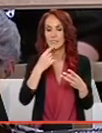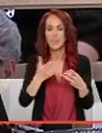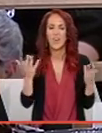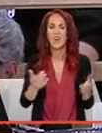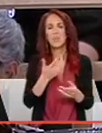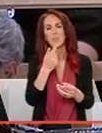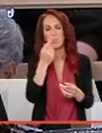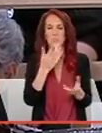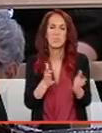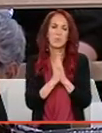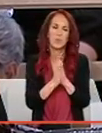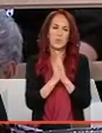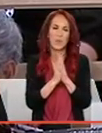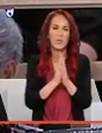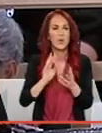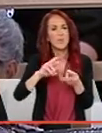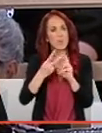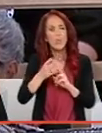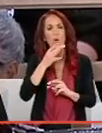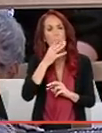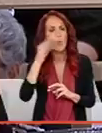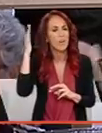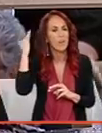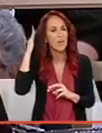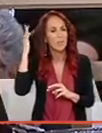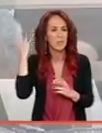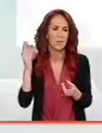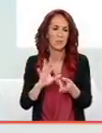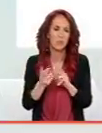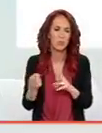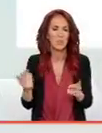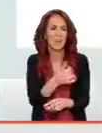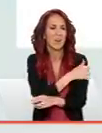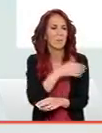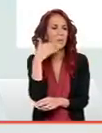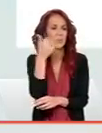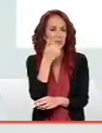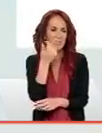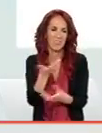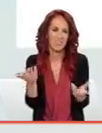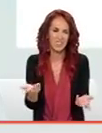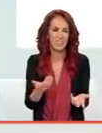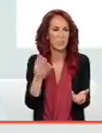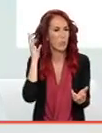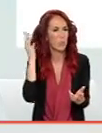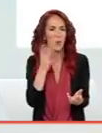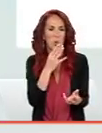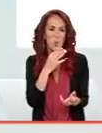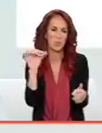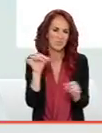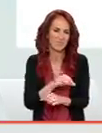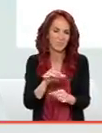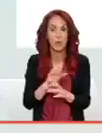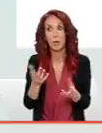de cabelo, essa é irritante. Um rapaz tão lindo com essa cor fica tão mal. Vem, alguém. É, mas é simpático. Olha, lindo! É simpática a senhora. Alguém que tem olhos na